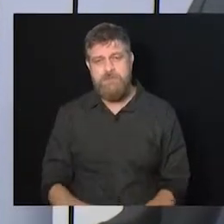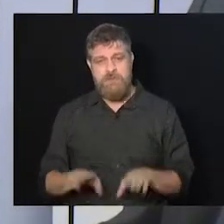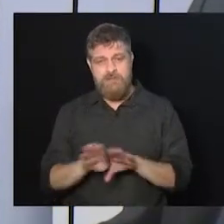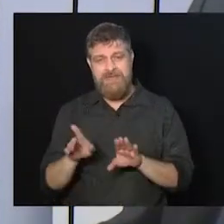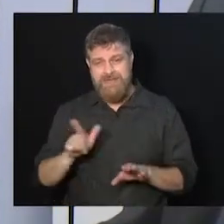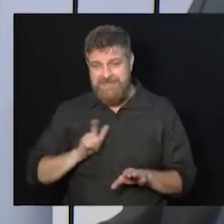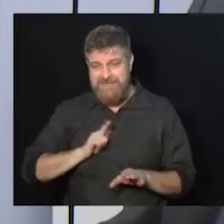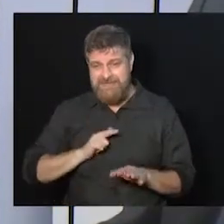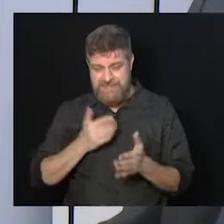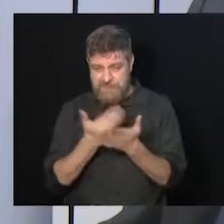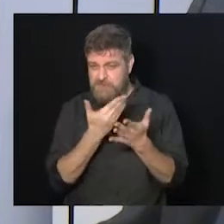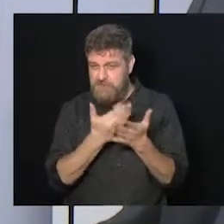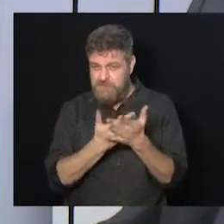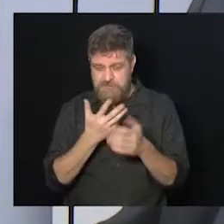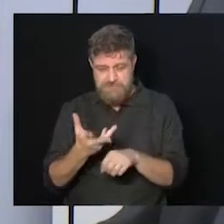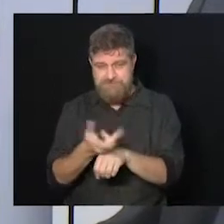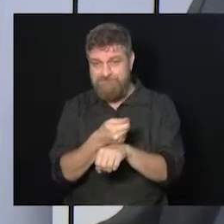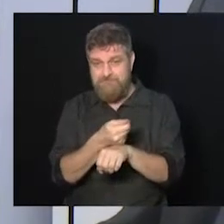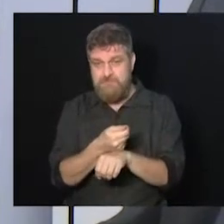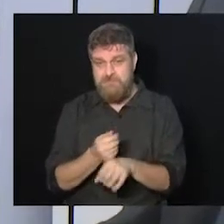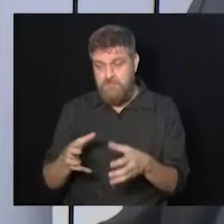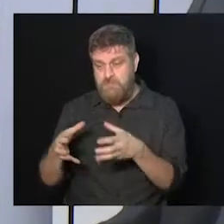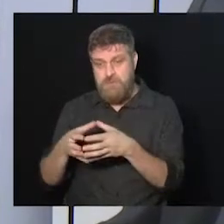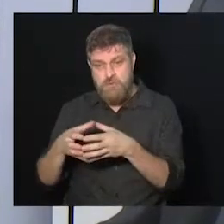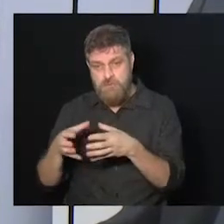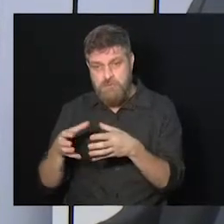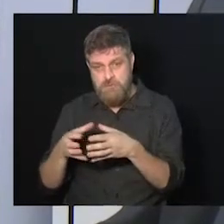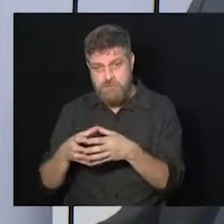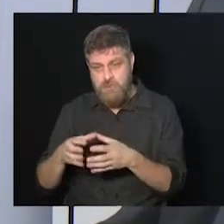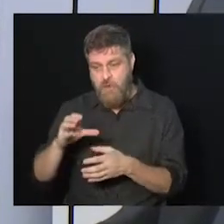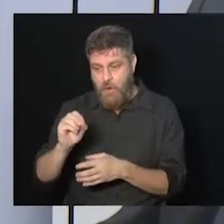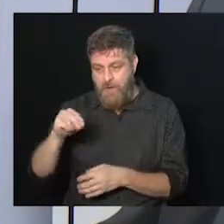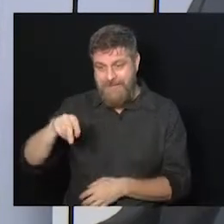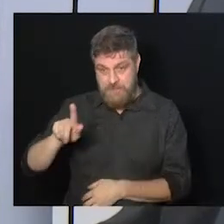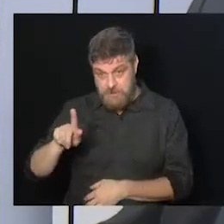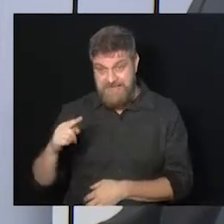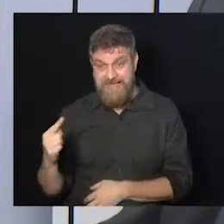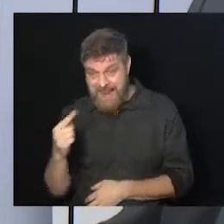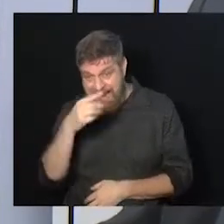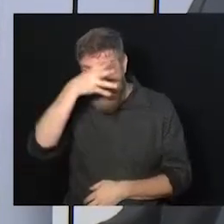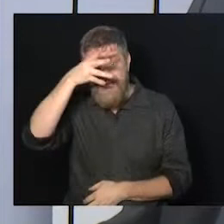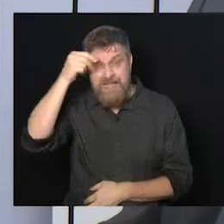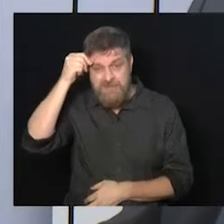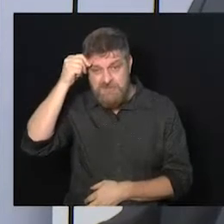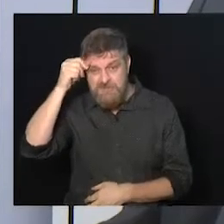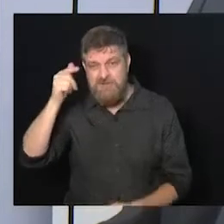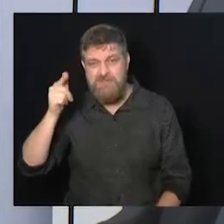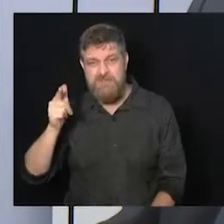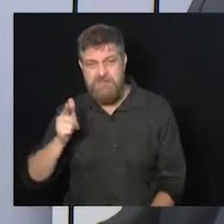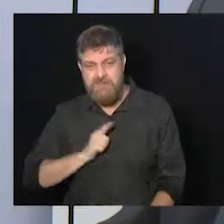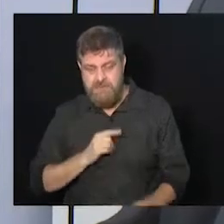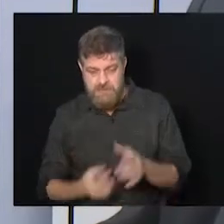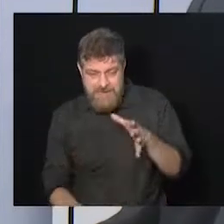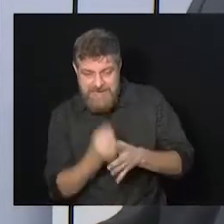trabalhos fantásticos de organizações não governamentais, né? Lá na Amazônia, tentando